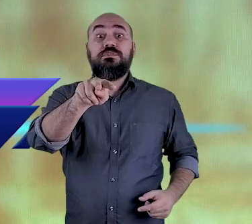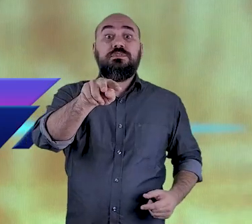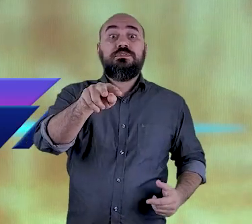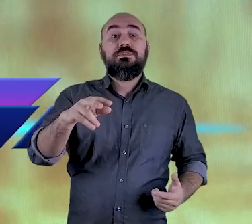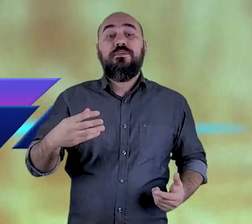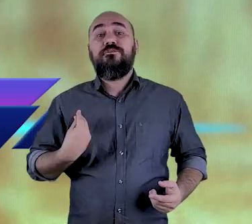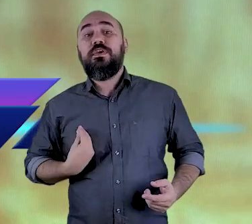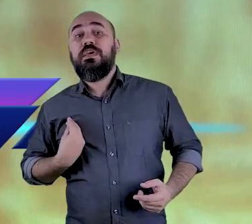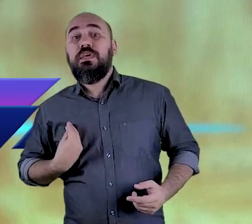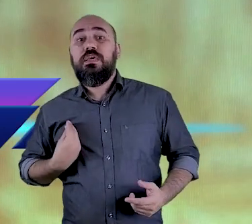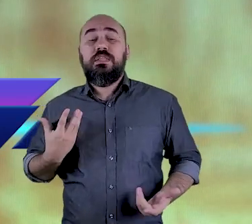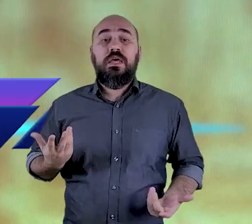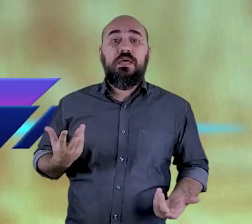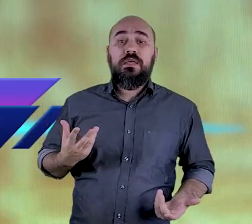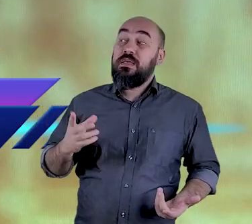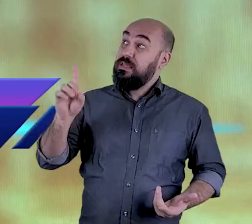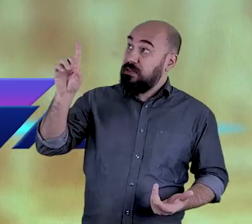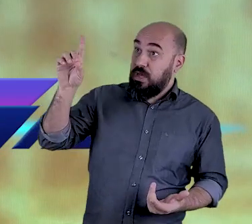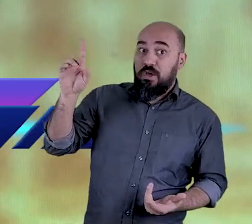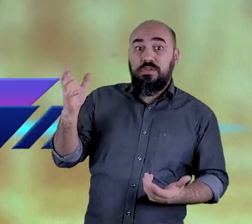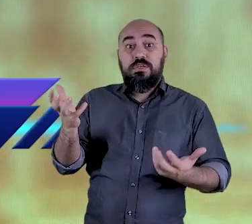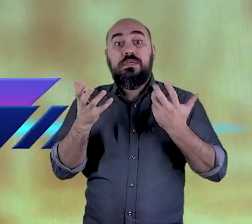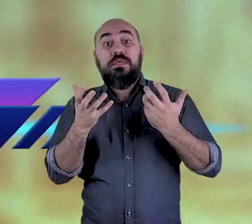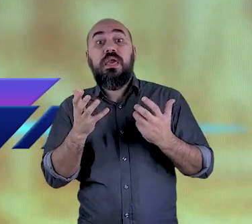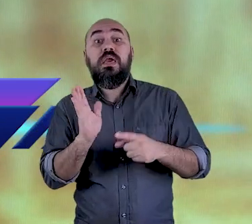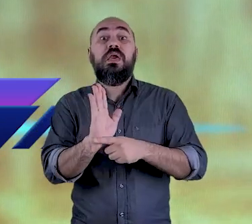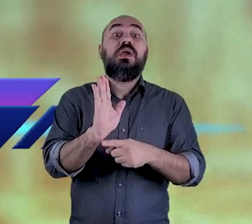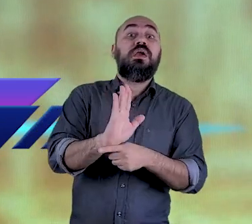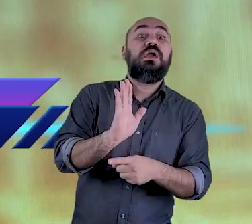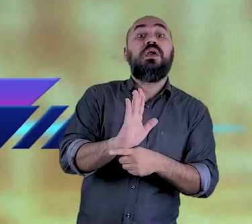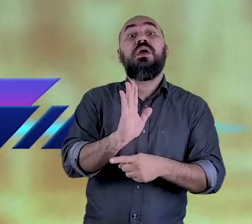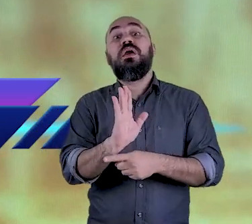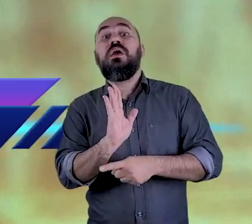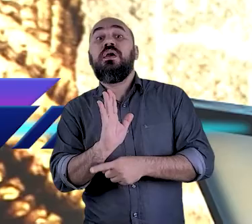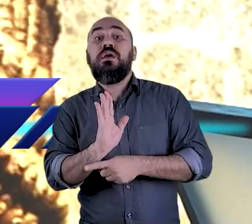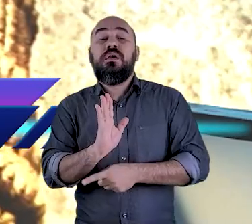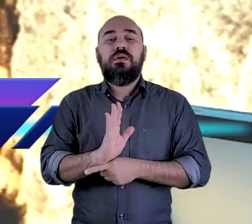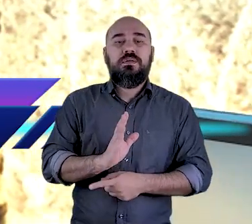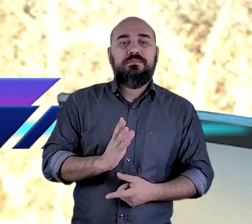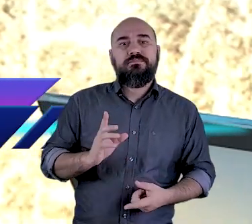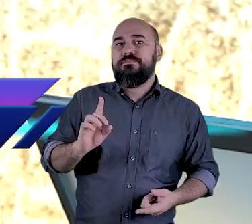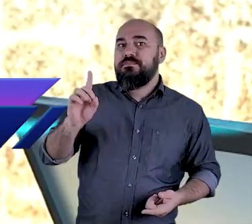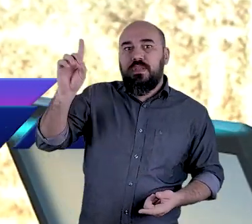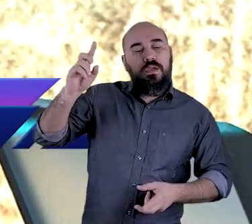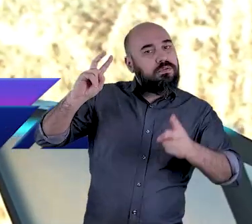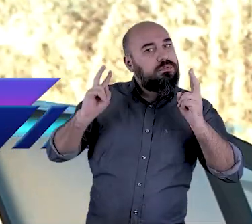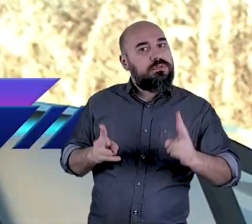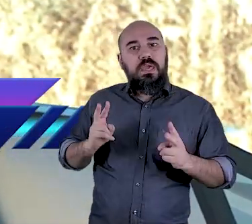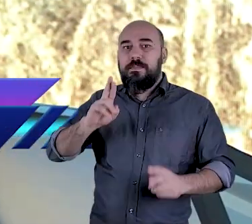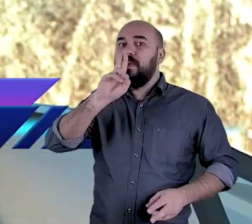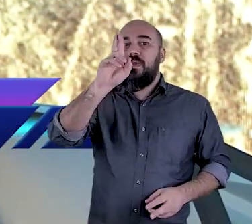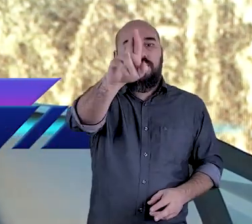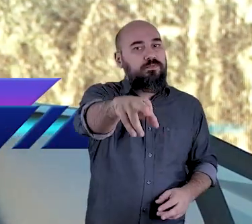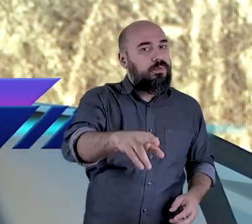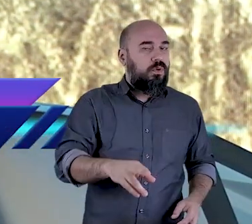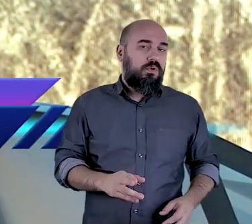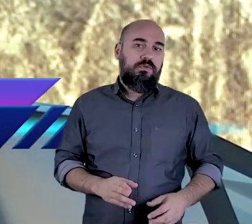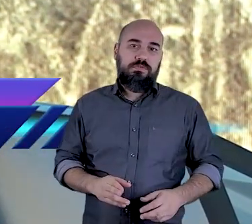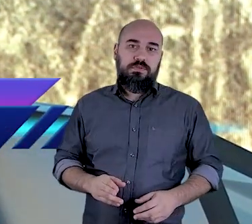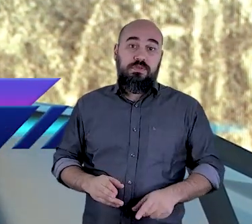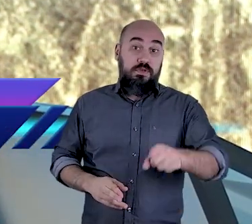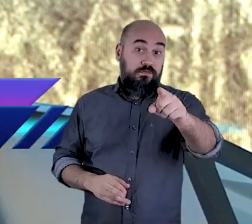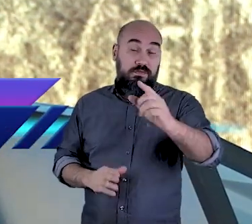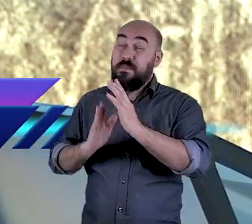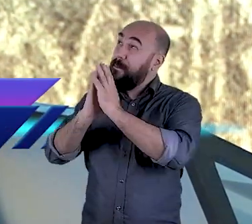e ele sempre responde as nossas orações Deus Ele sempre vai te dar aquilo